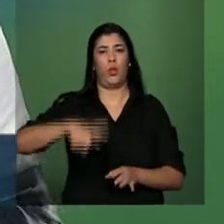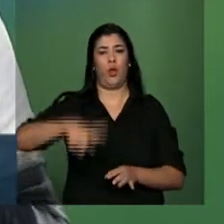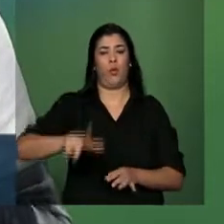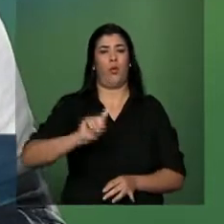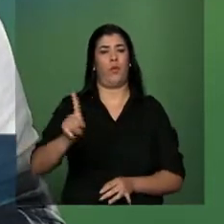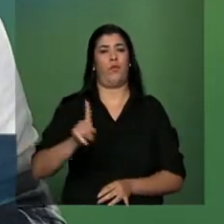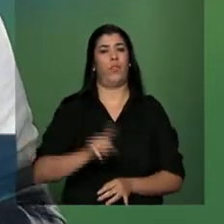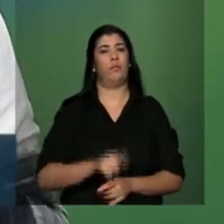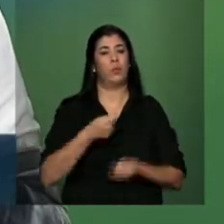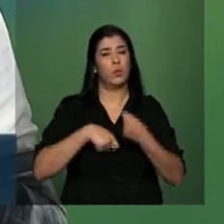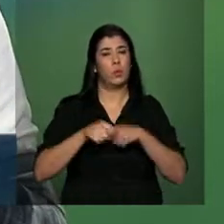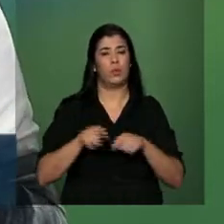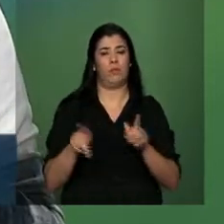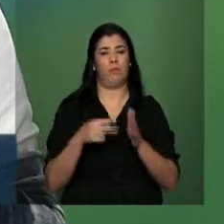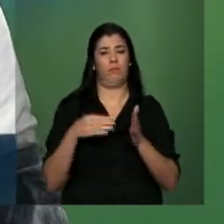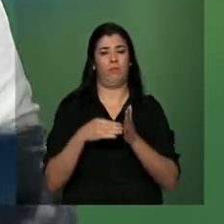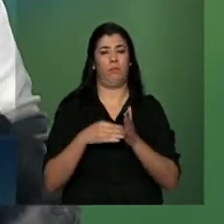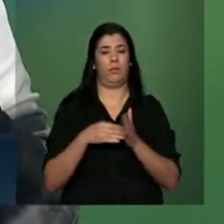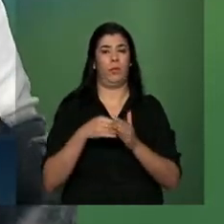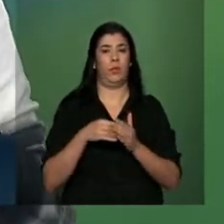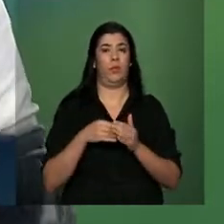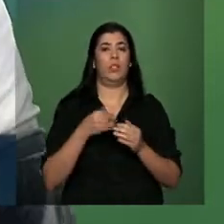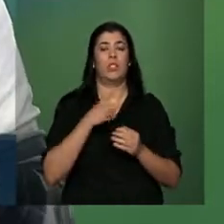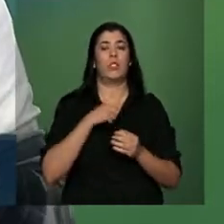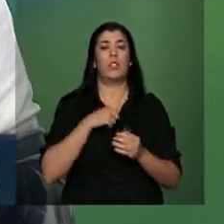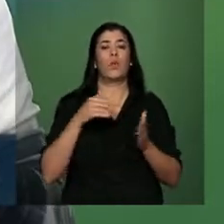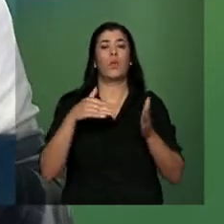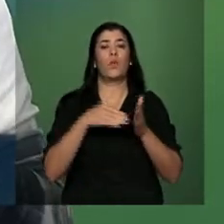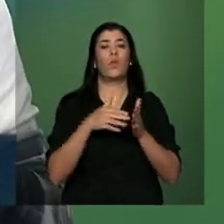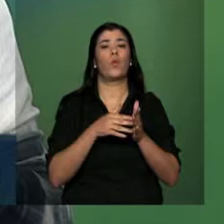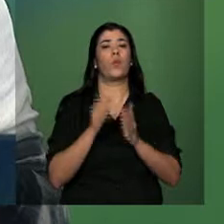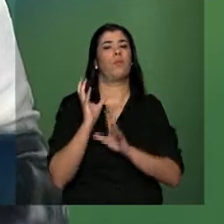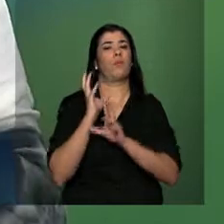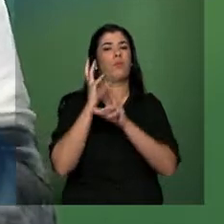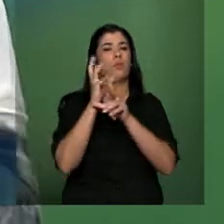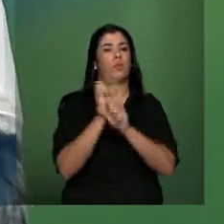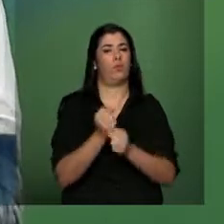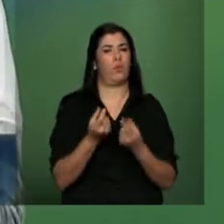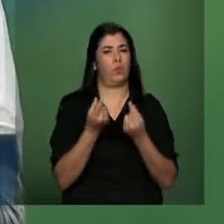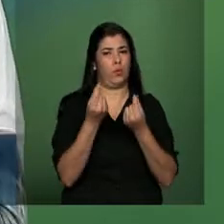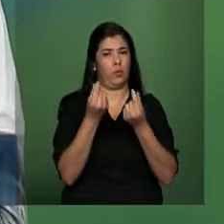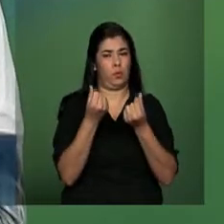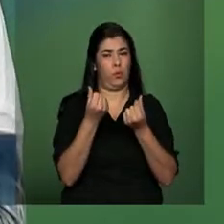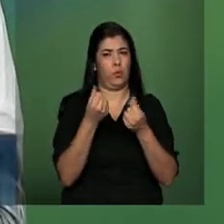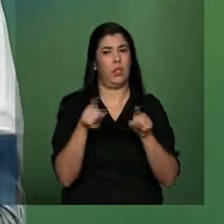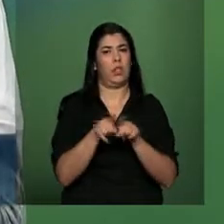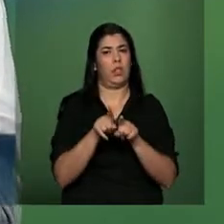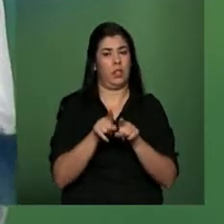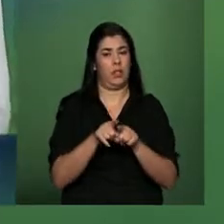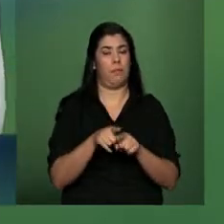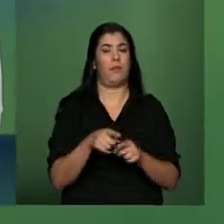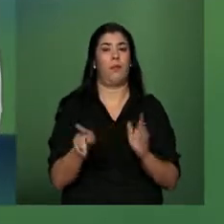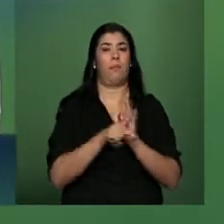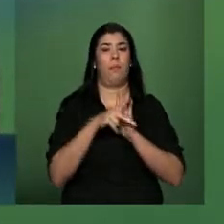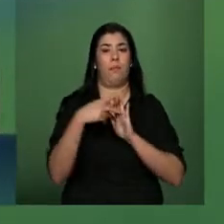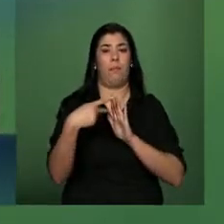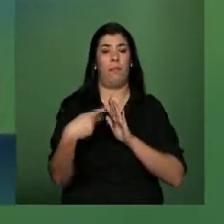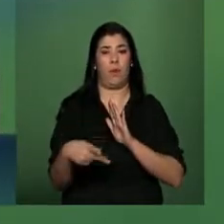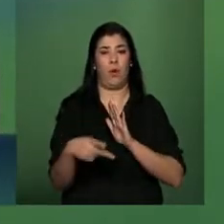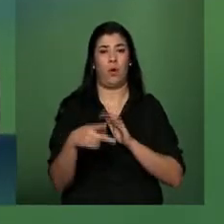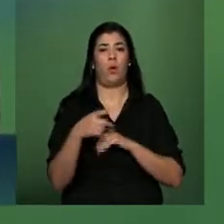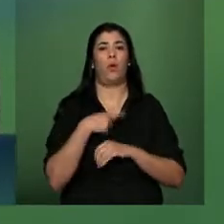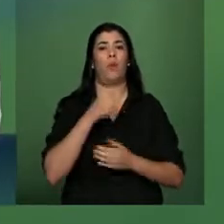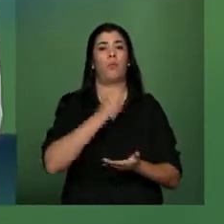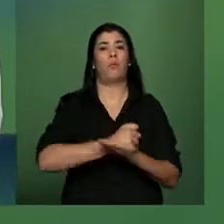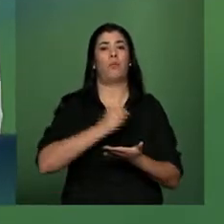nossa parte e economizando. Então, dentro do nosso limite orçamentário, dentro do nosso limite financeiro, dentro do nosso limite